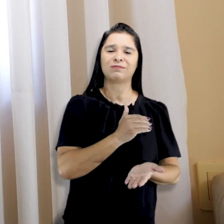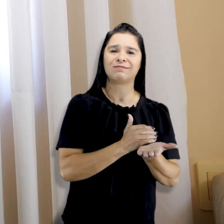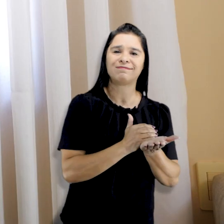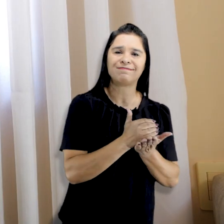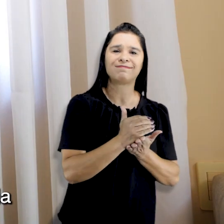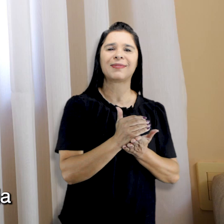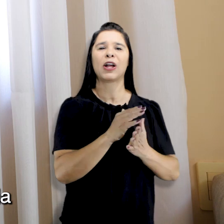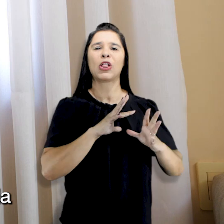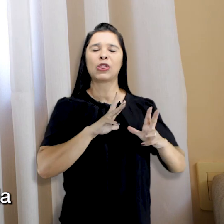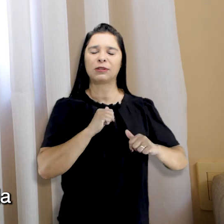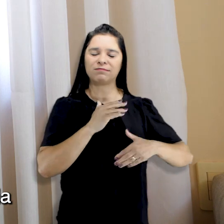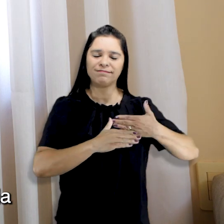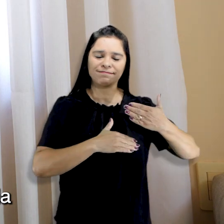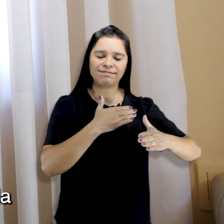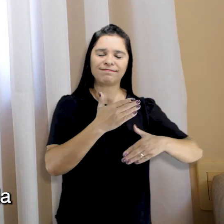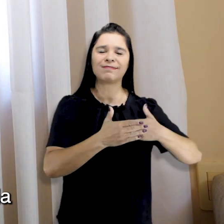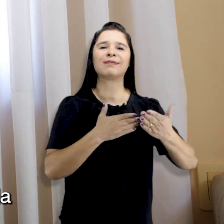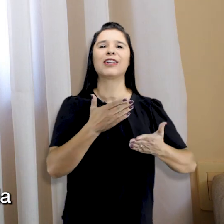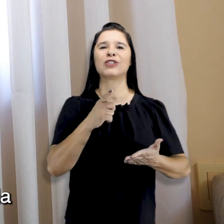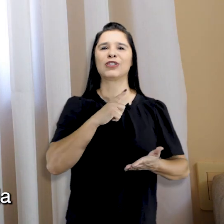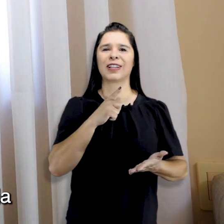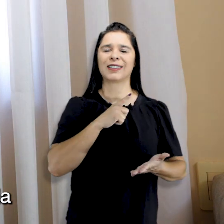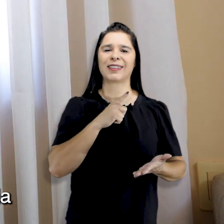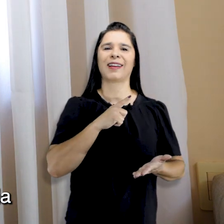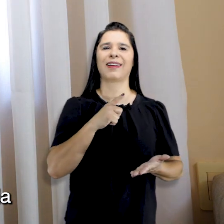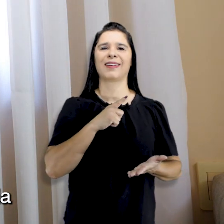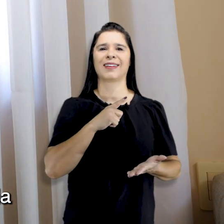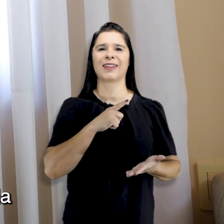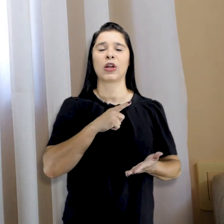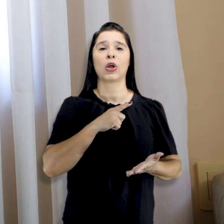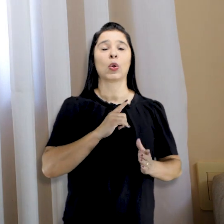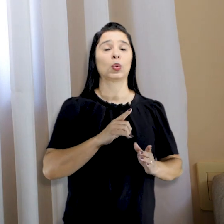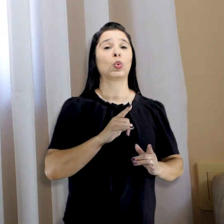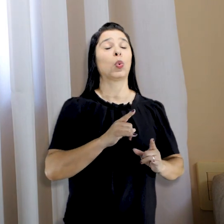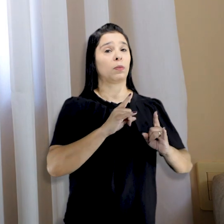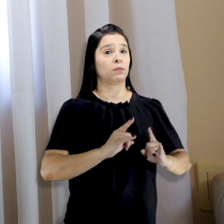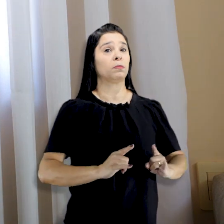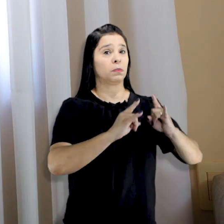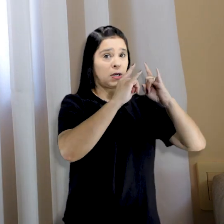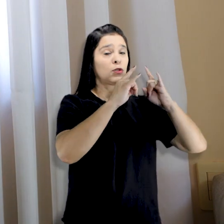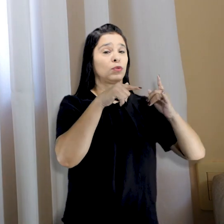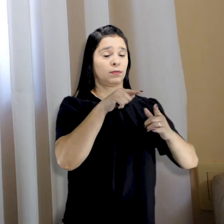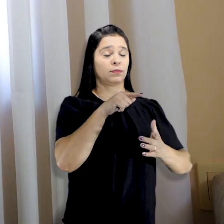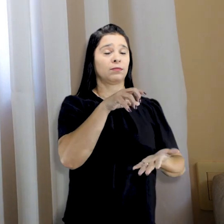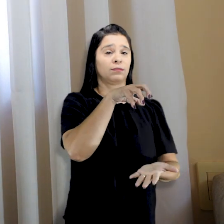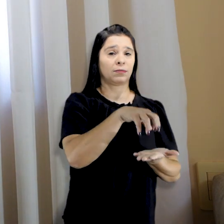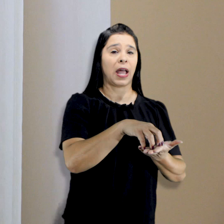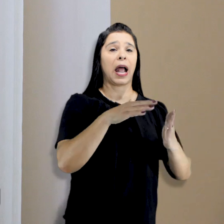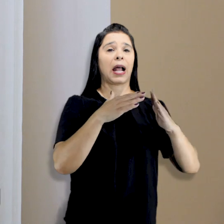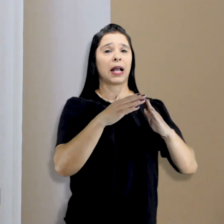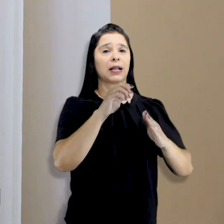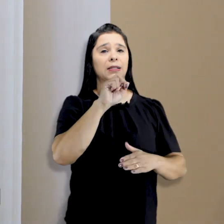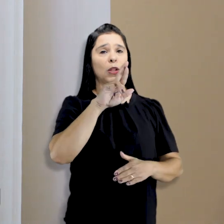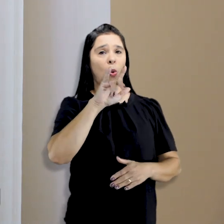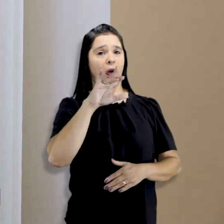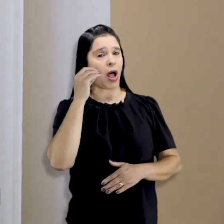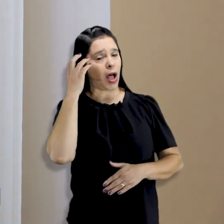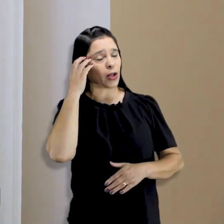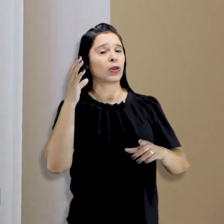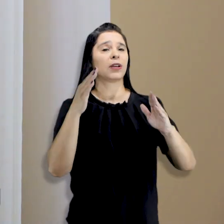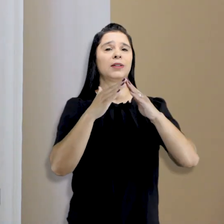de aquisição, tanto do prédio da estação ferroviária, como a Casa do Rádio e a Casa do Engenheiro. Então, em